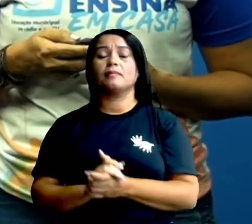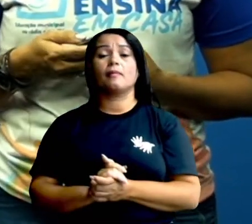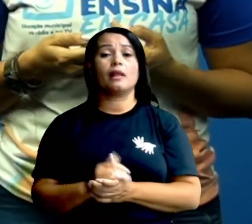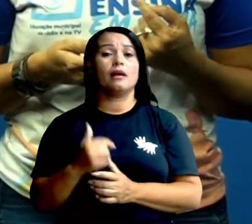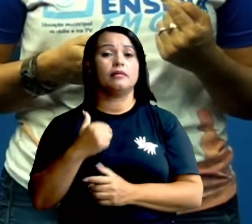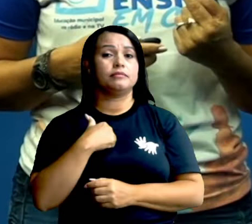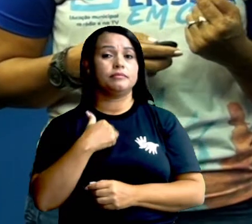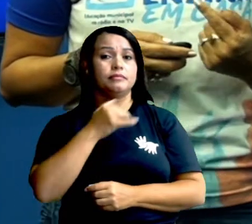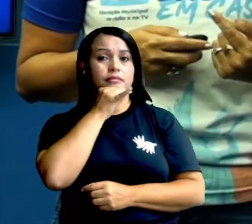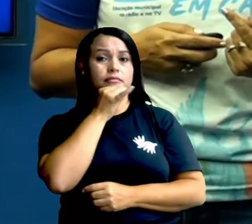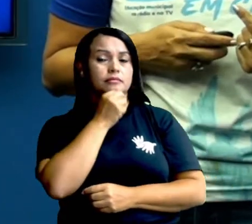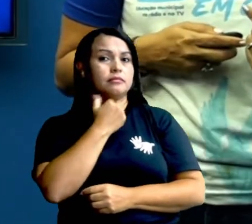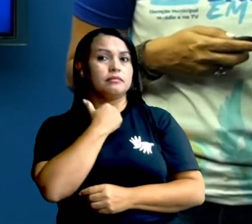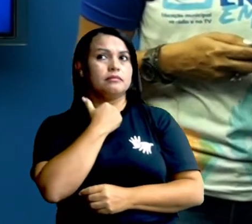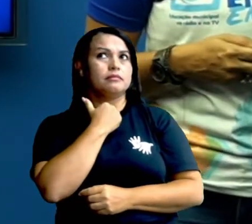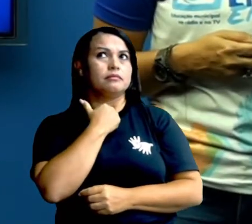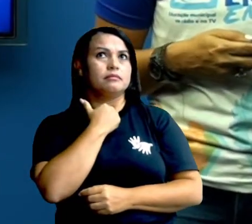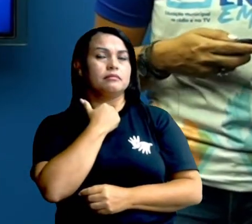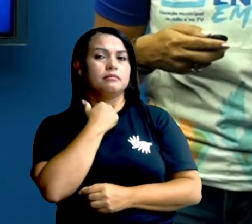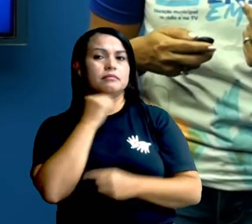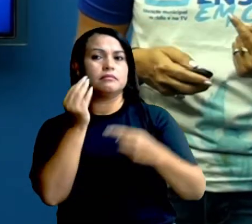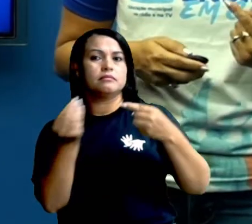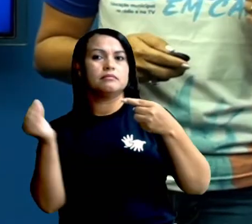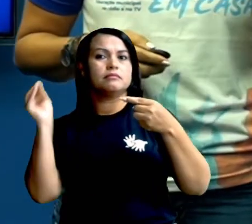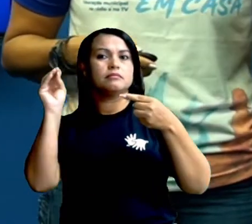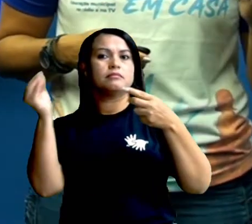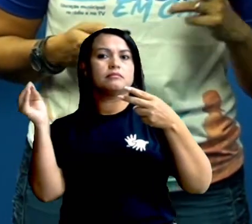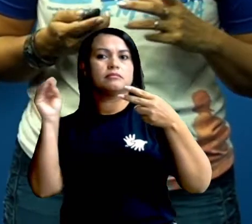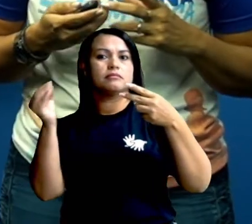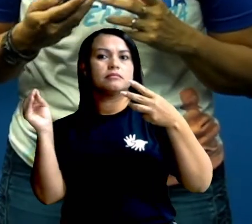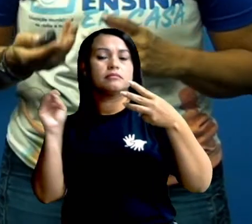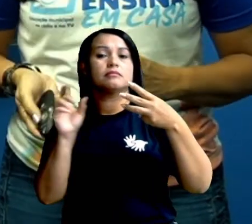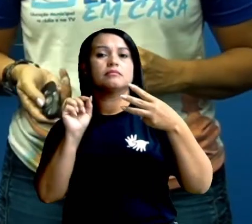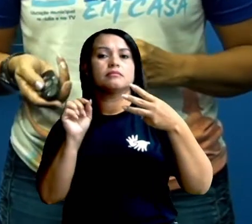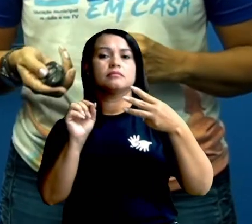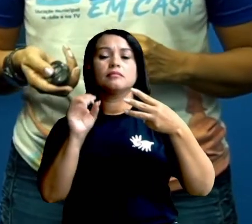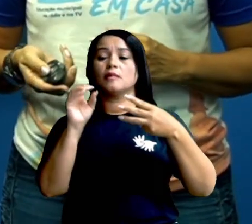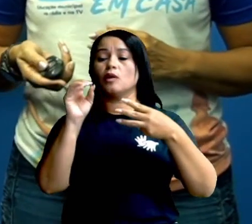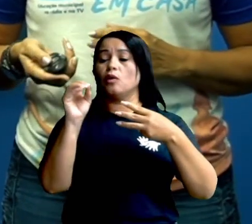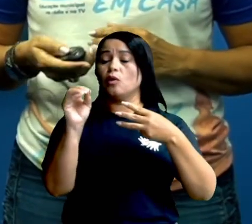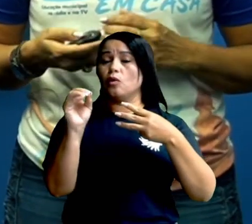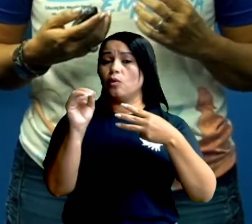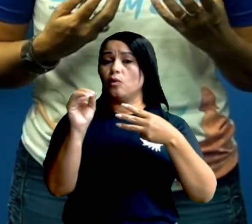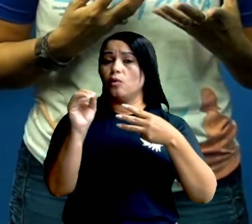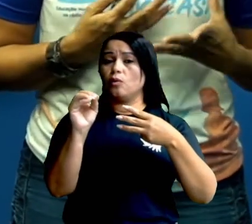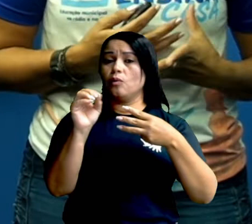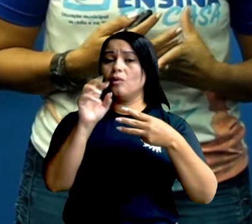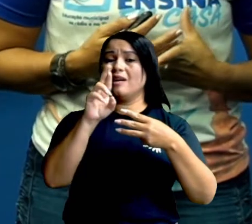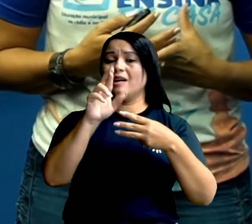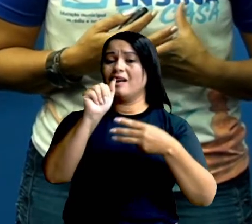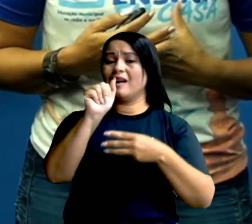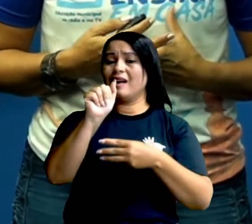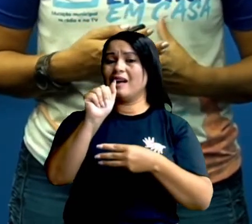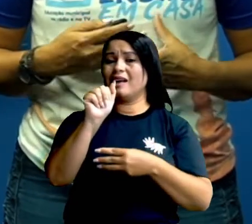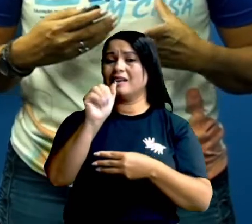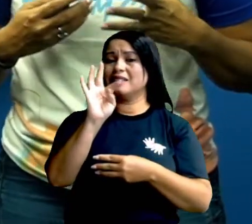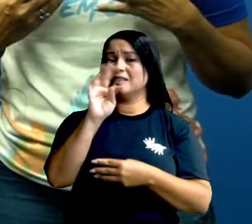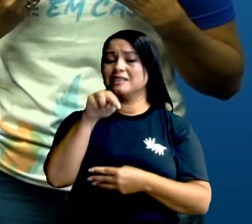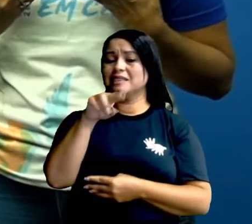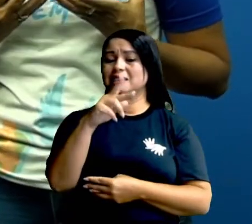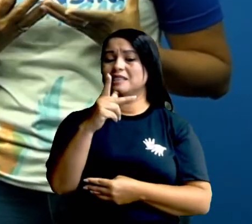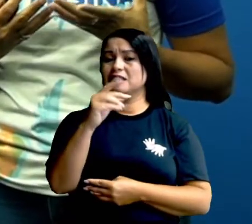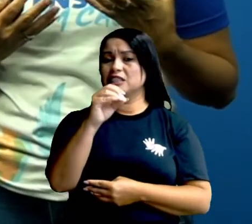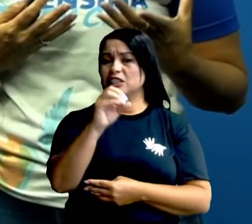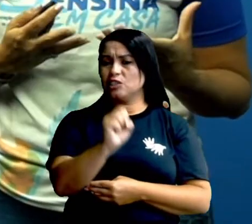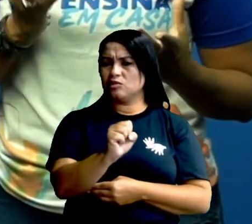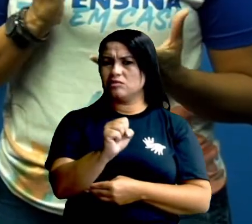concordância. Eu não posso colocar, eu não poderia deixar ali o ratinhos. Não concorda, tá?